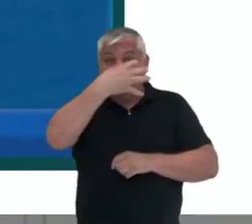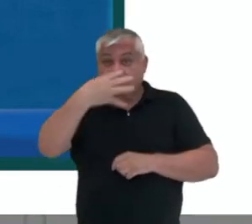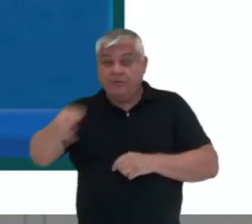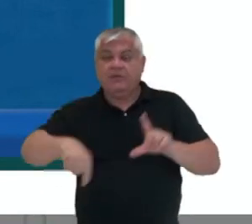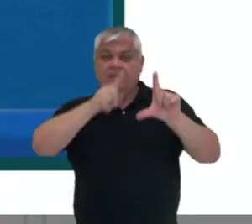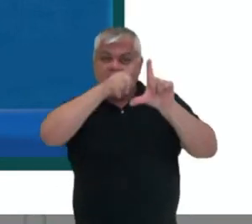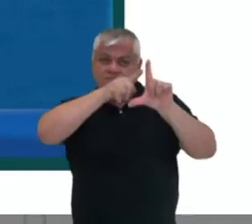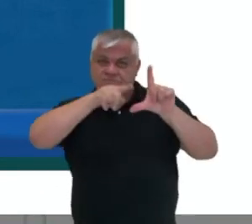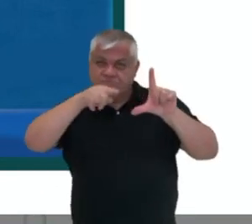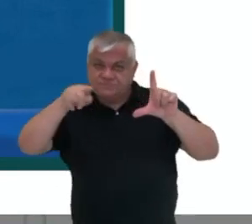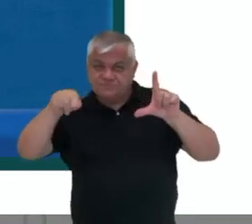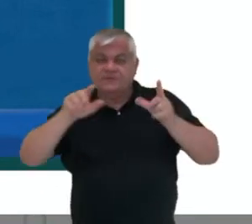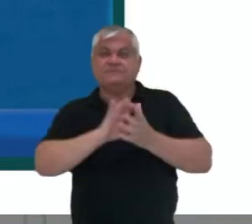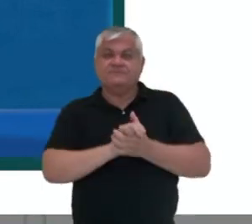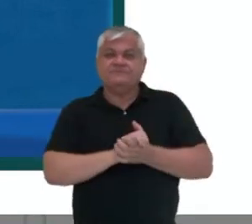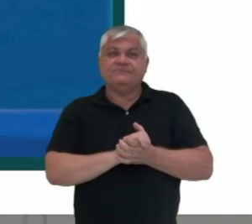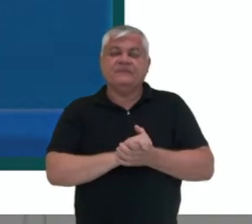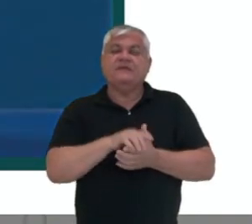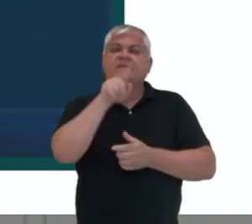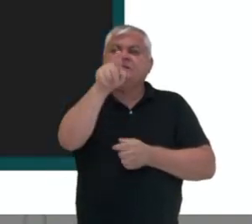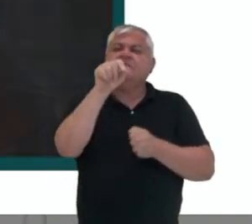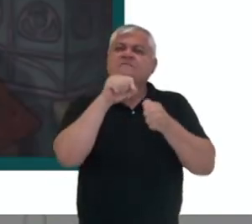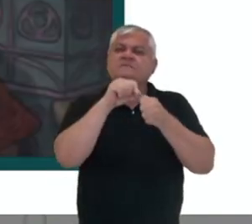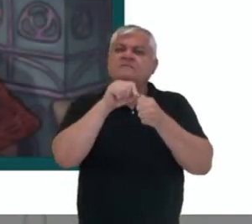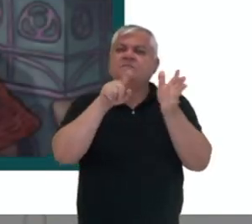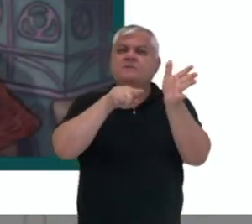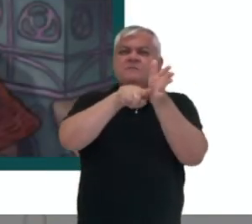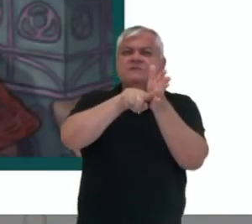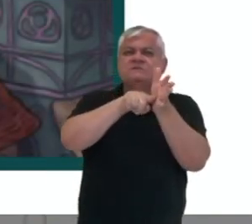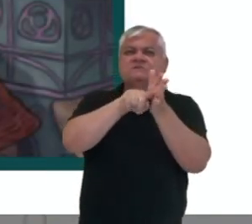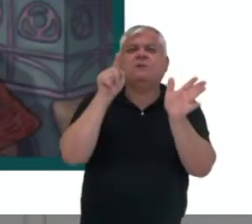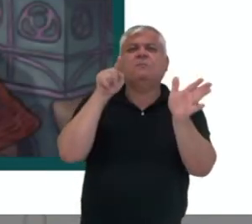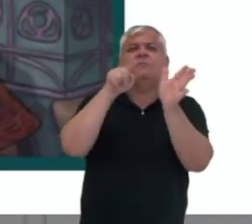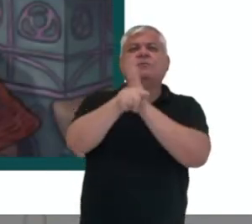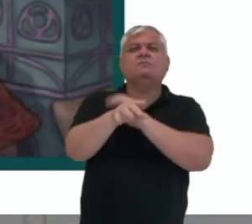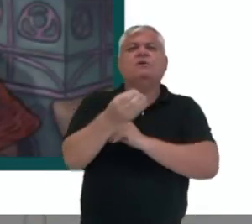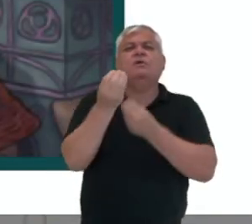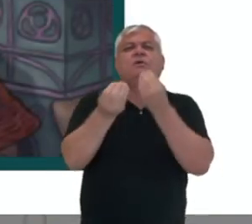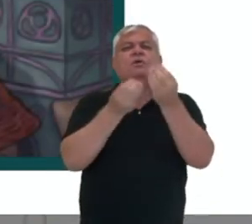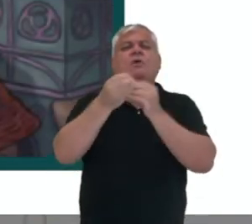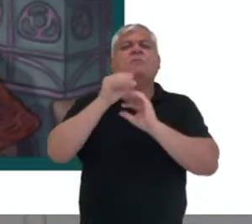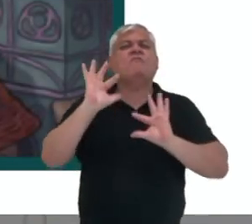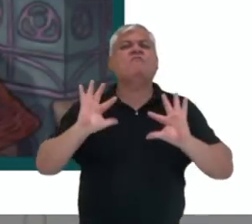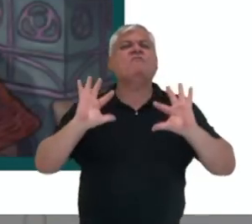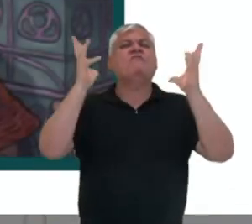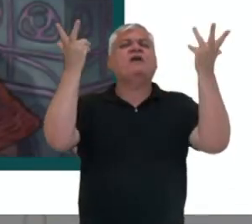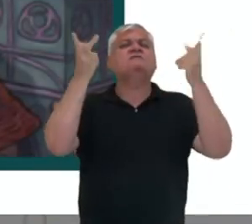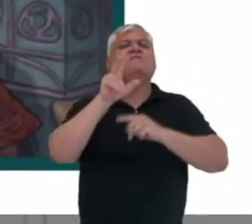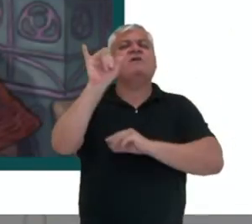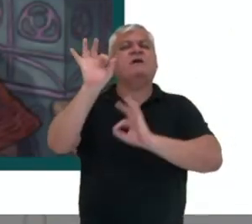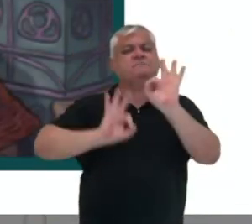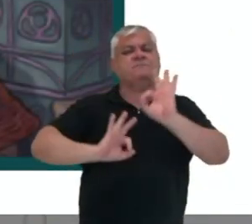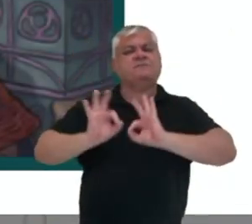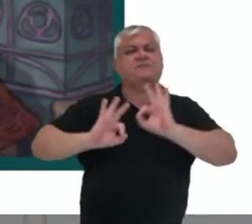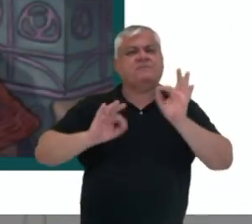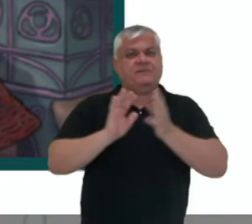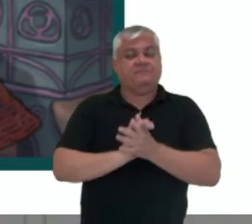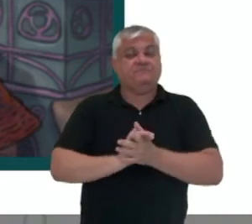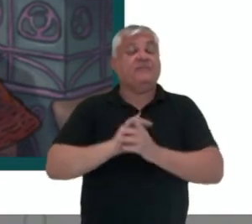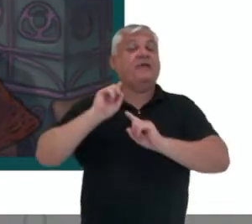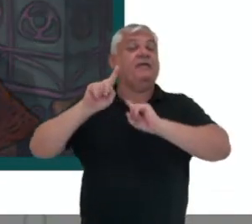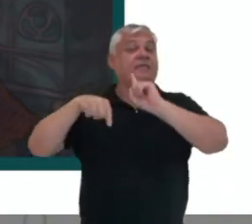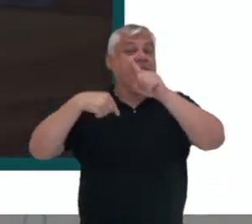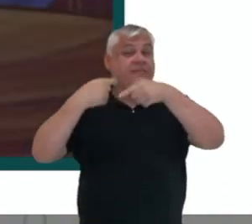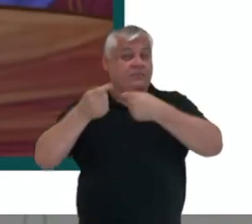tá? E aí aqui vai ser mandada uma pesquisa perguntando sobre a realização de um festival que está sendo organizado. E depois